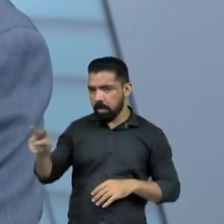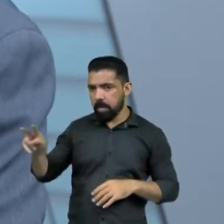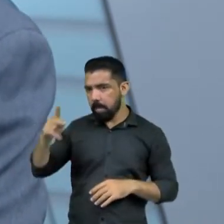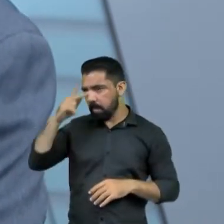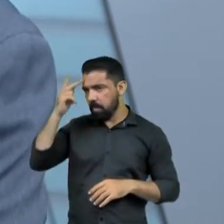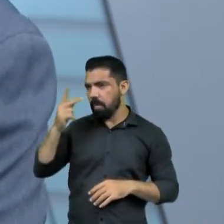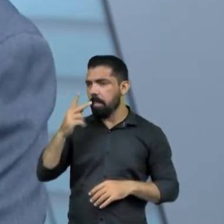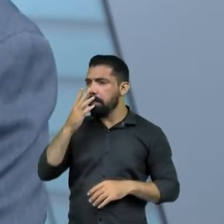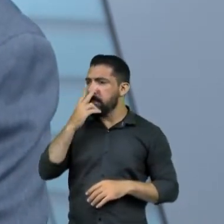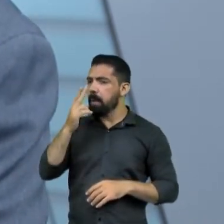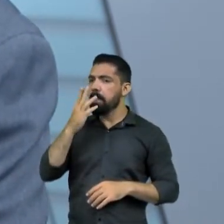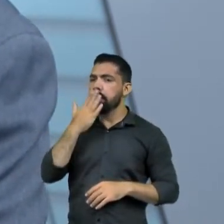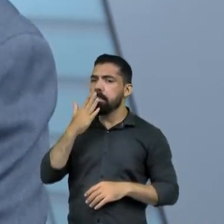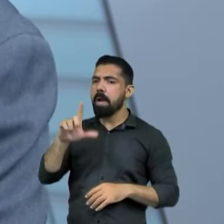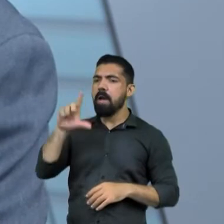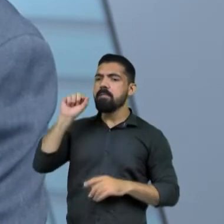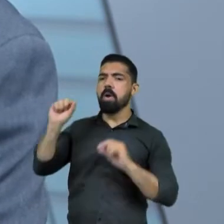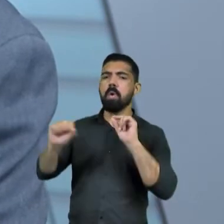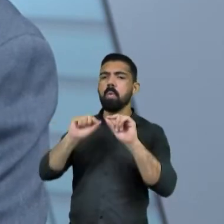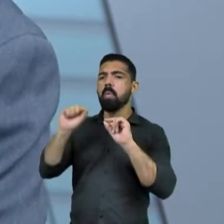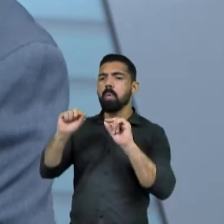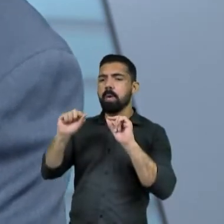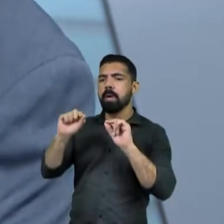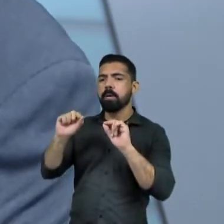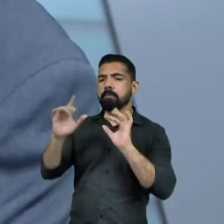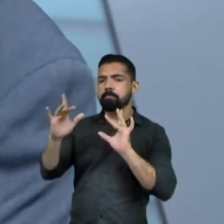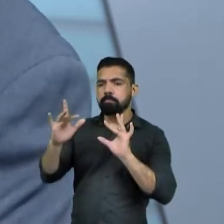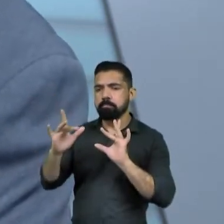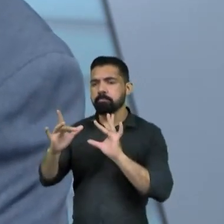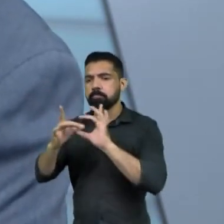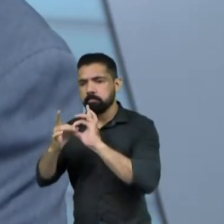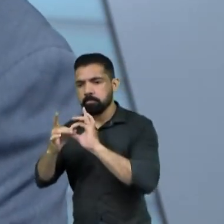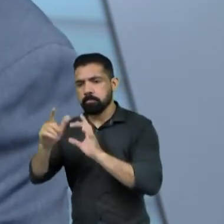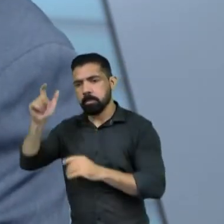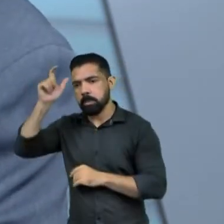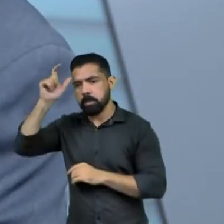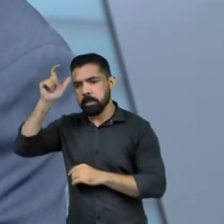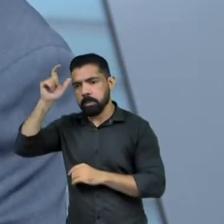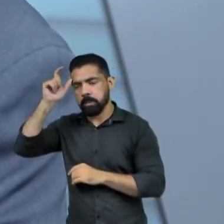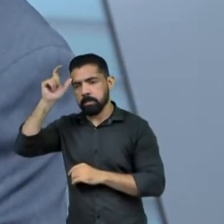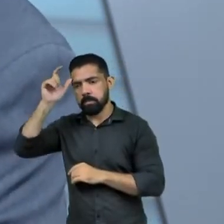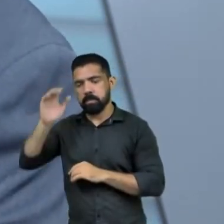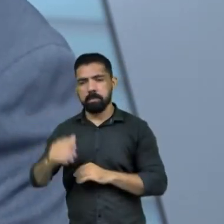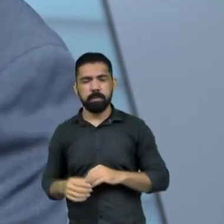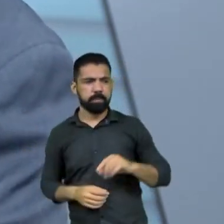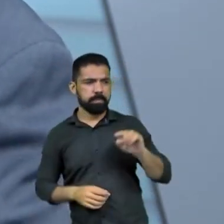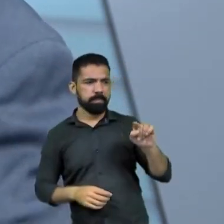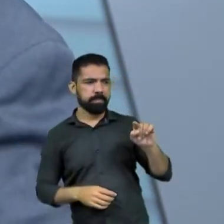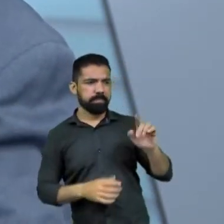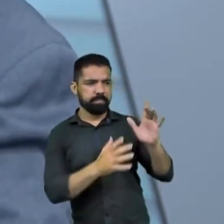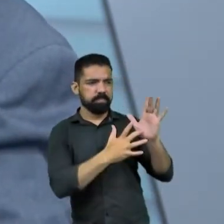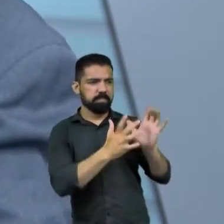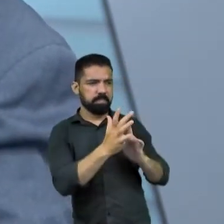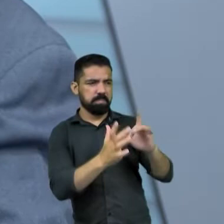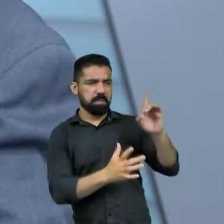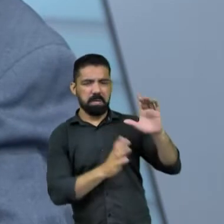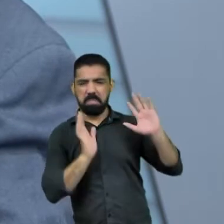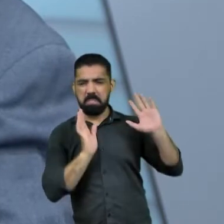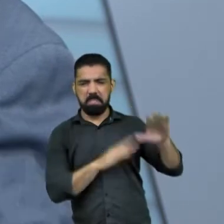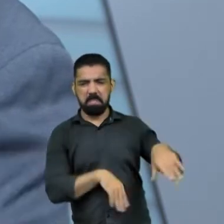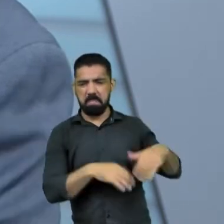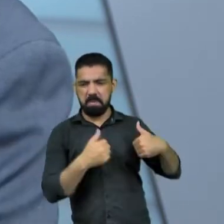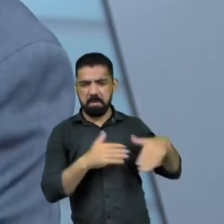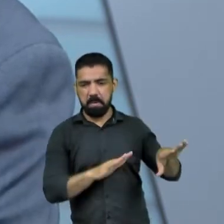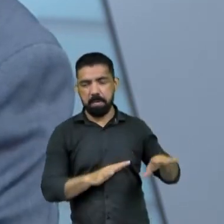bem do demônio e esconjurar Jesus e Deus é que opções Horrorosas claro que o livre arbítrio né foi